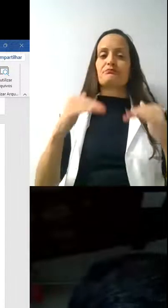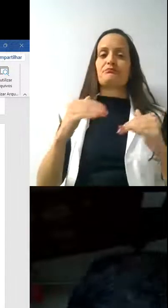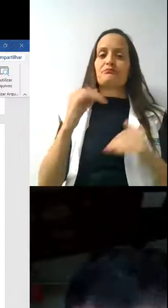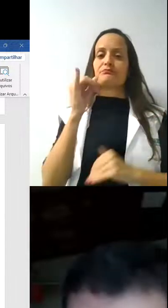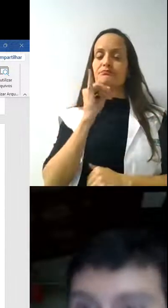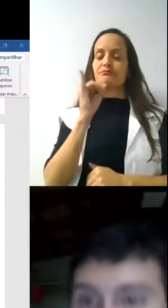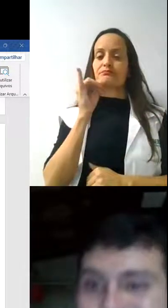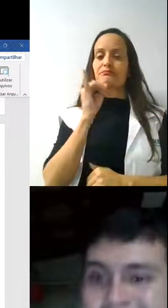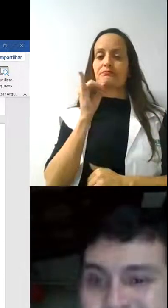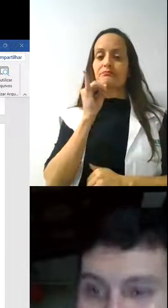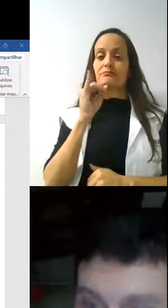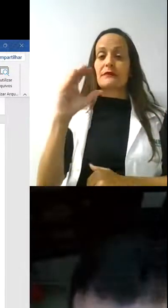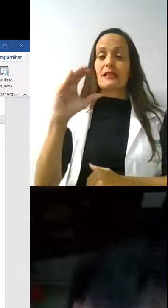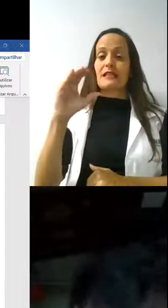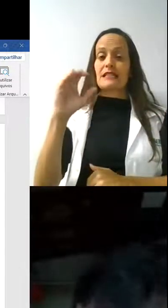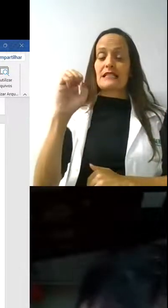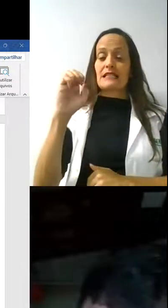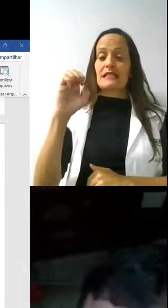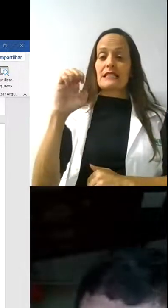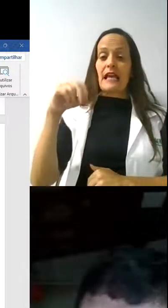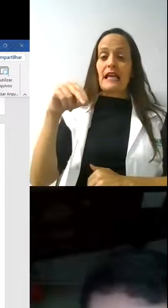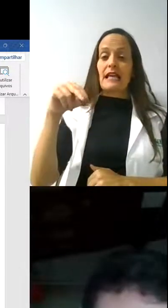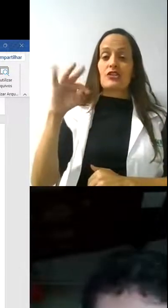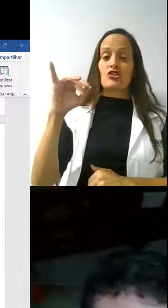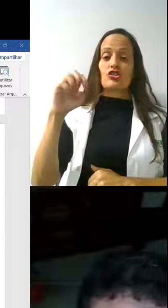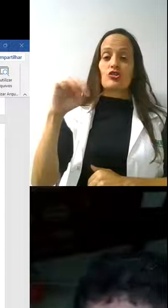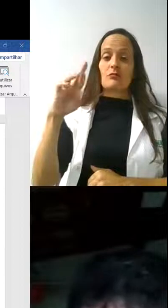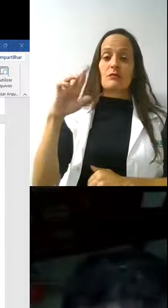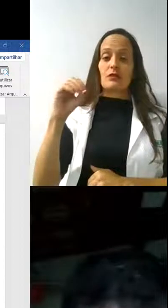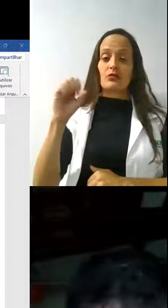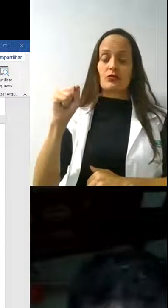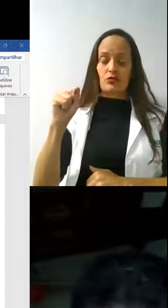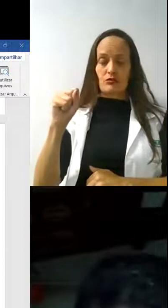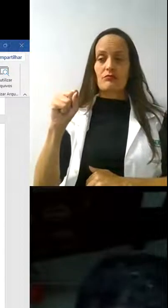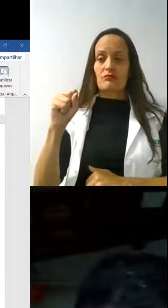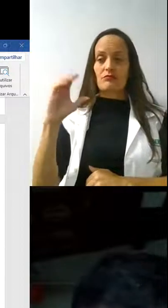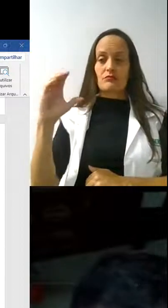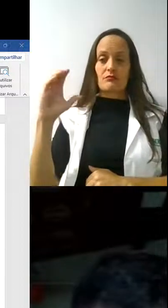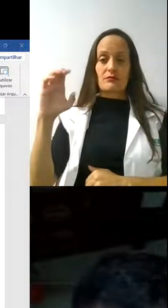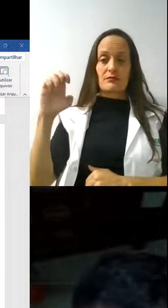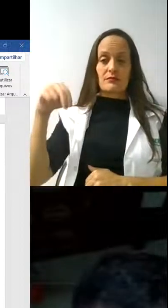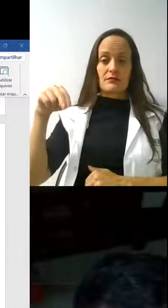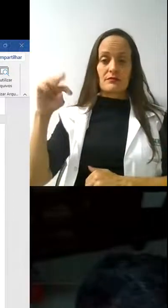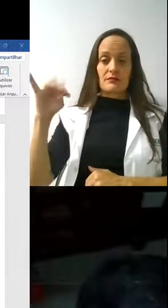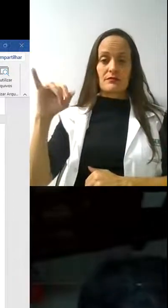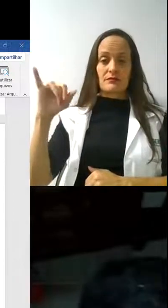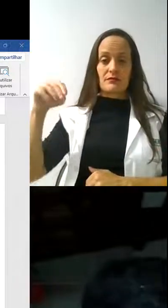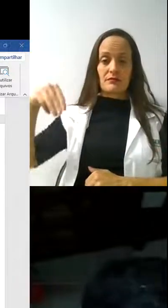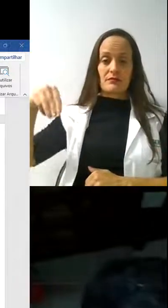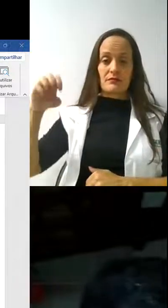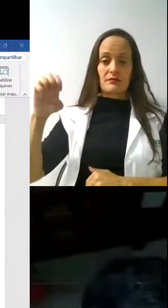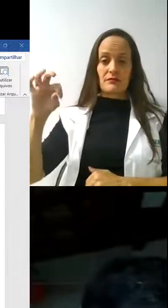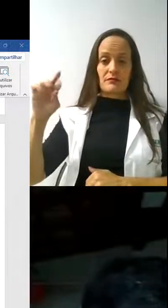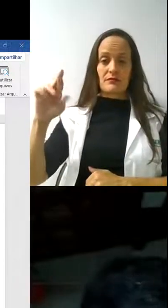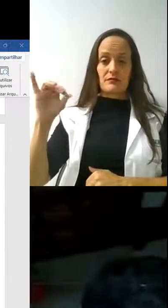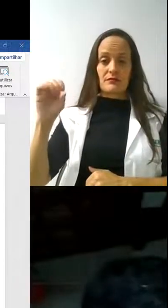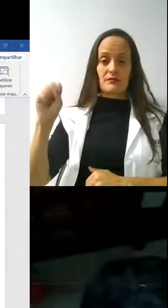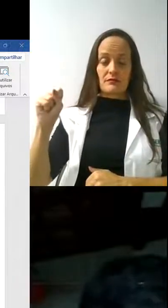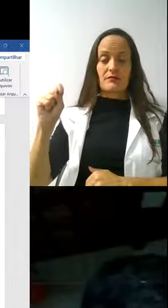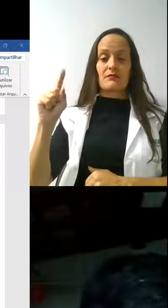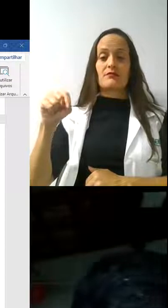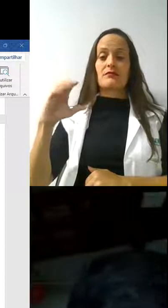o quê? Pego o valor real, que é metros, 40, e multiplico por quanto? Por 100. Então, o valor